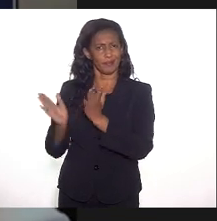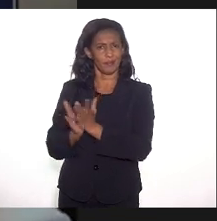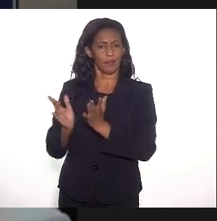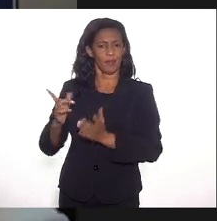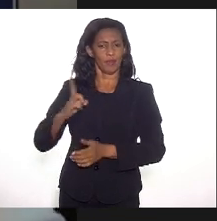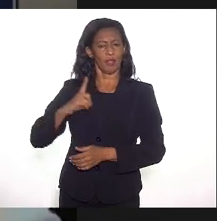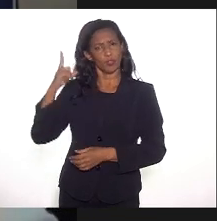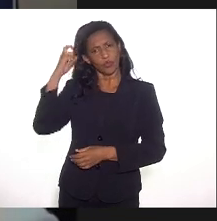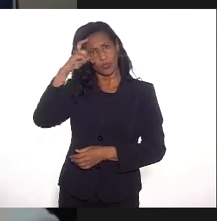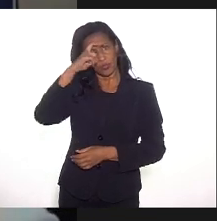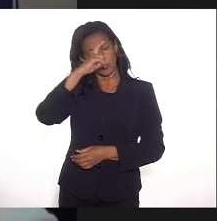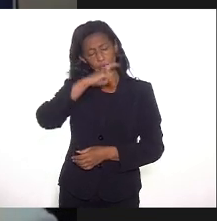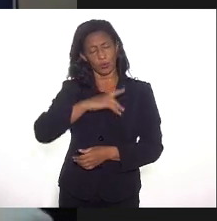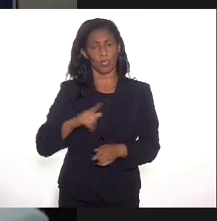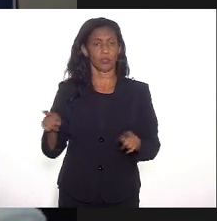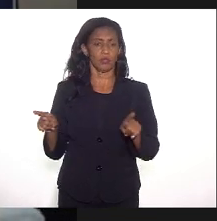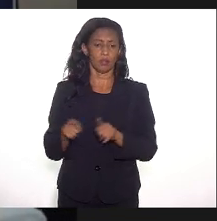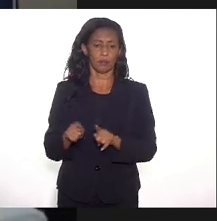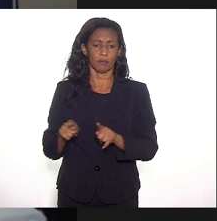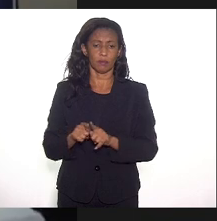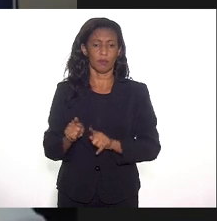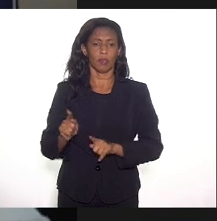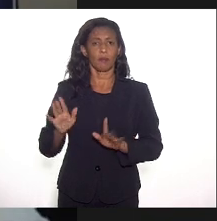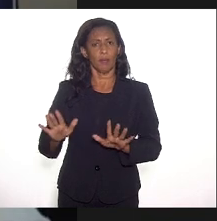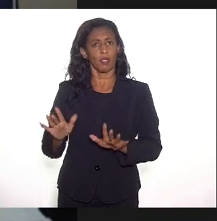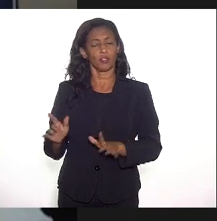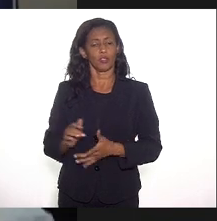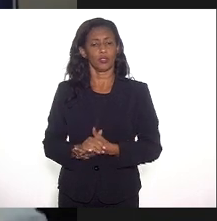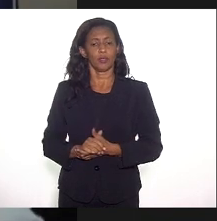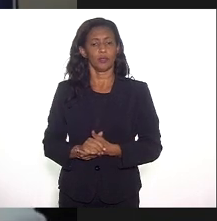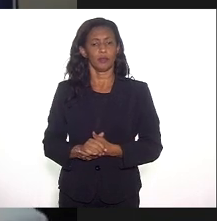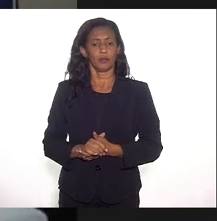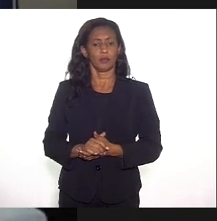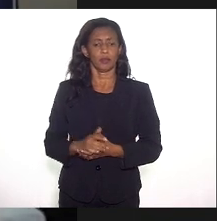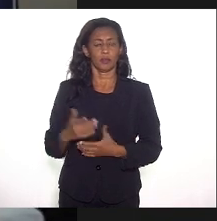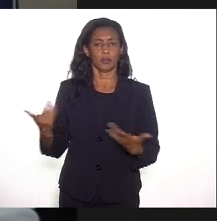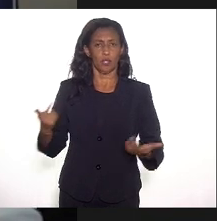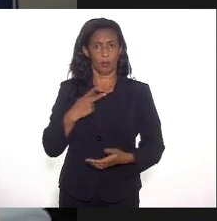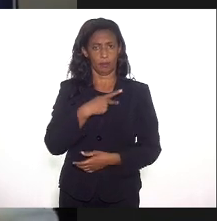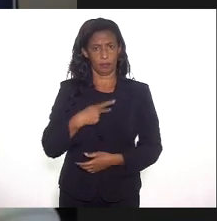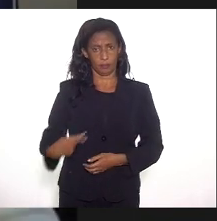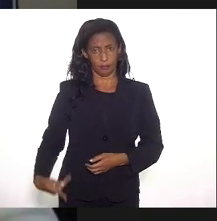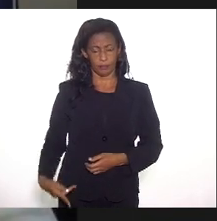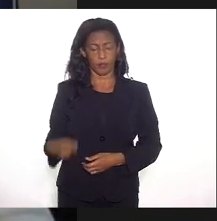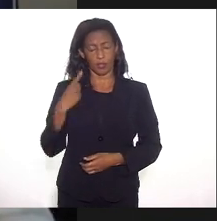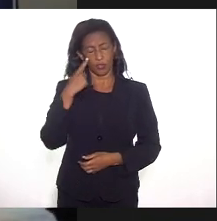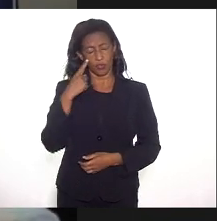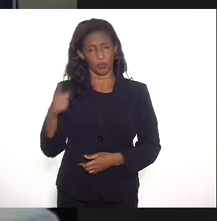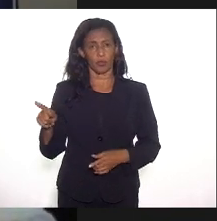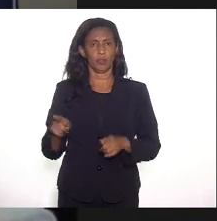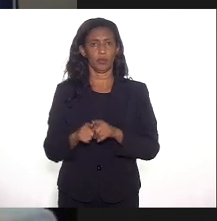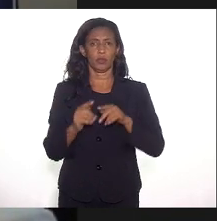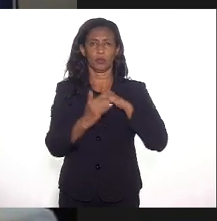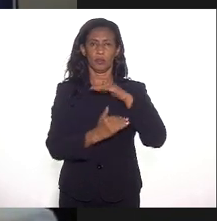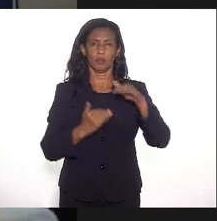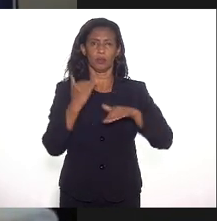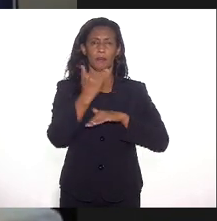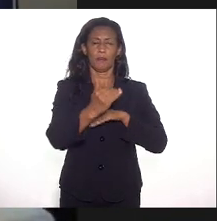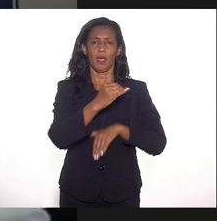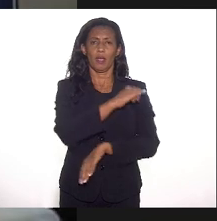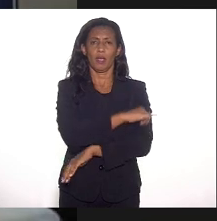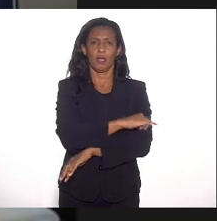tido dificuldades, inclusive, mas efetivamente, senhora presidenta, a gente viu que o Supera Rio,